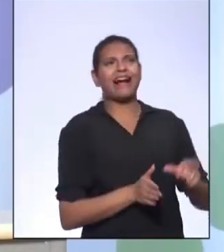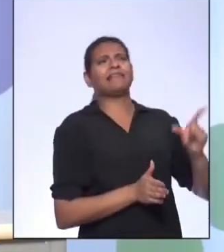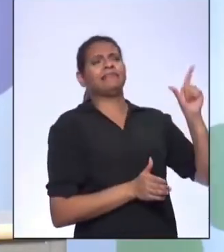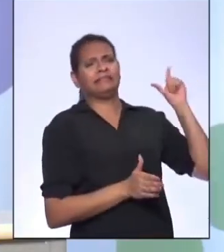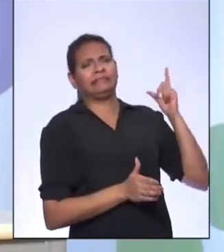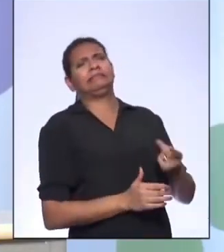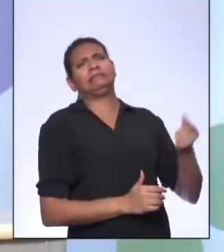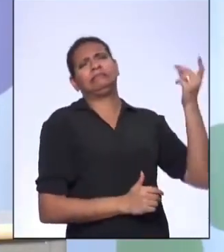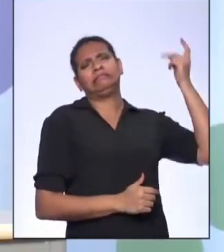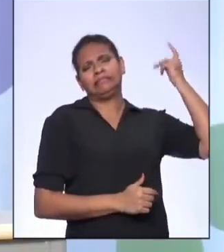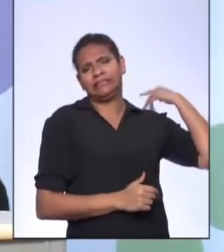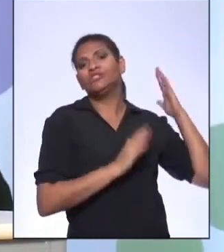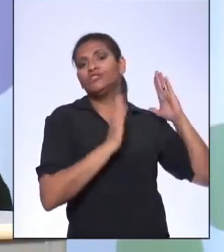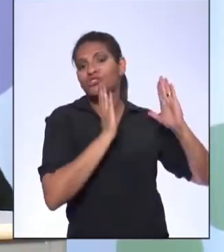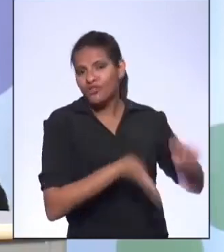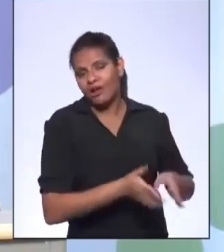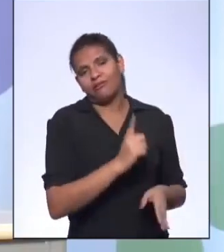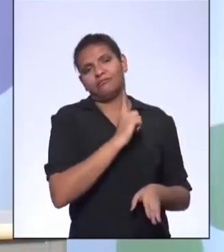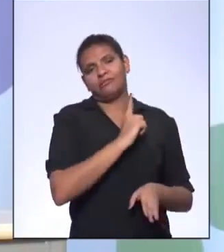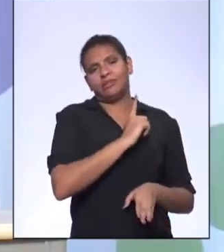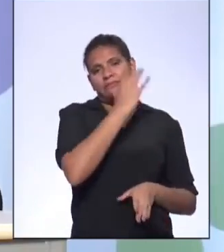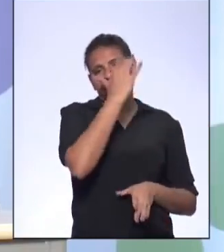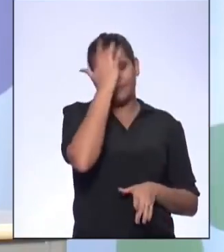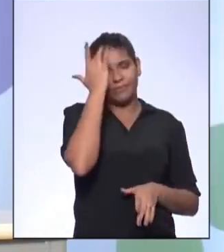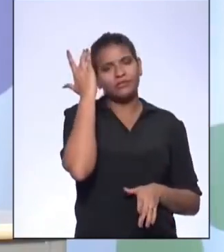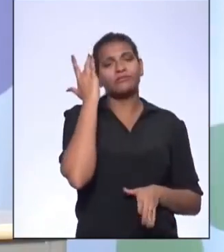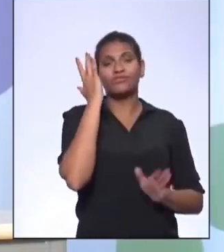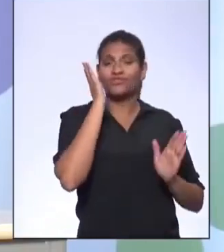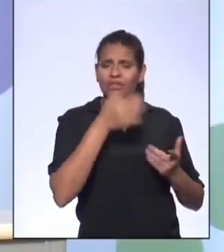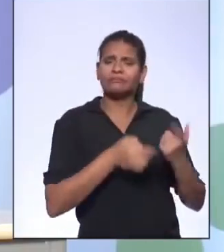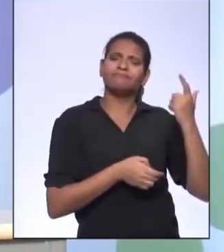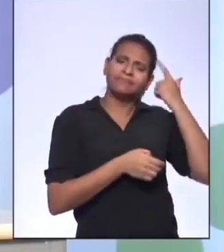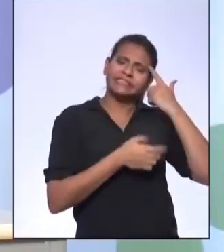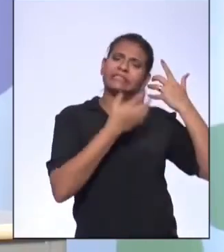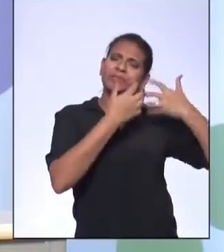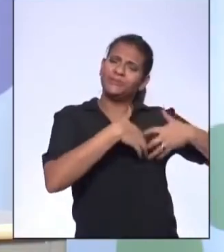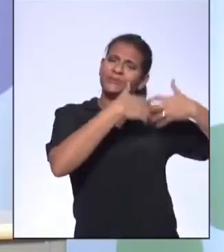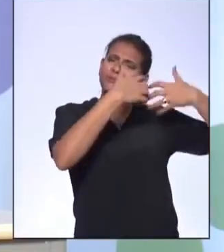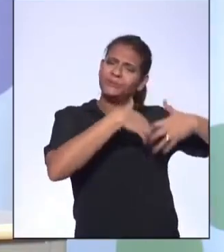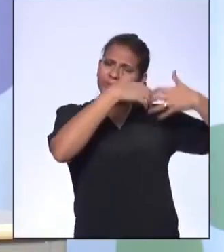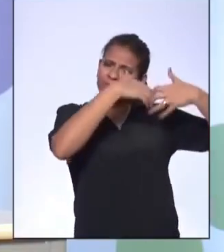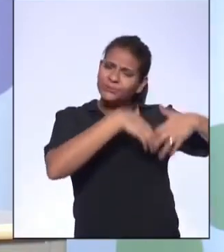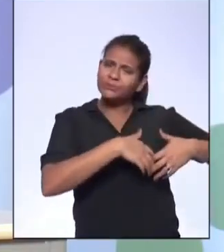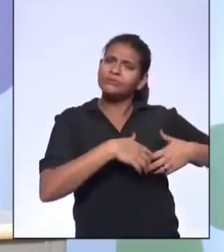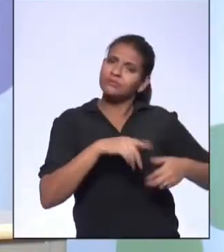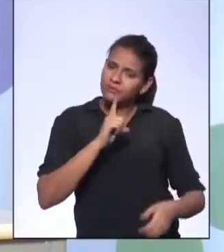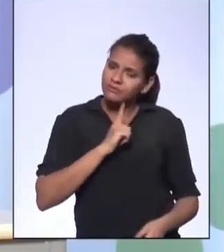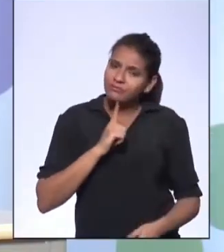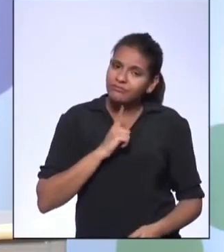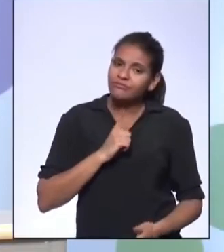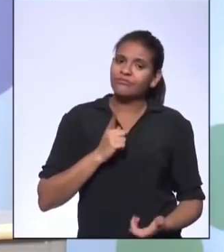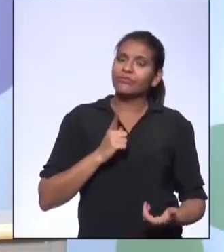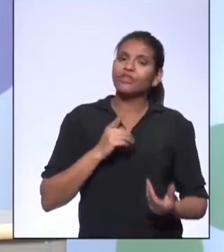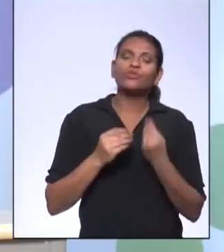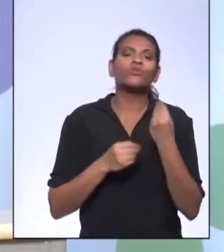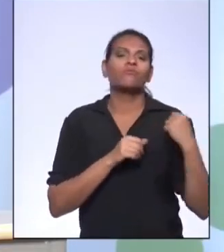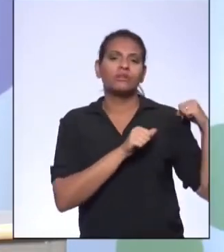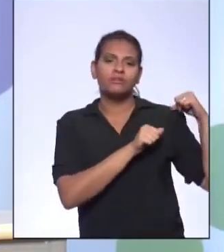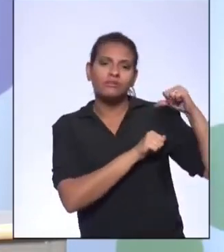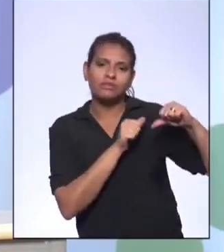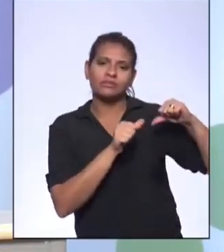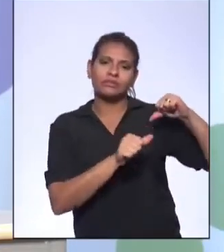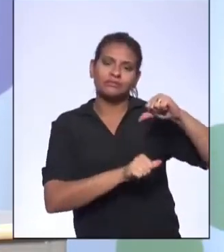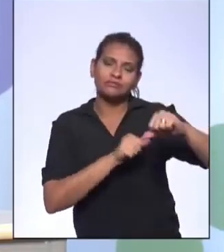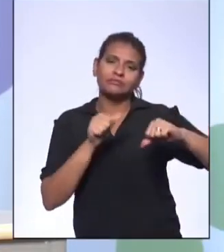pensando, refletindo, criticando, existe um universo de pessoas que estão refletindo sobre as transformações dos meios